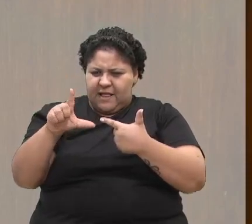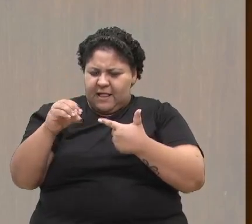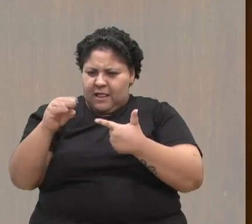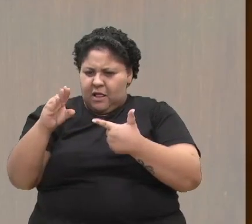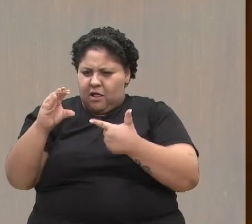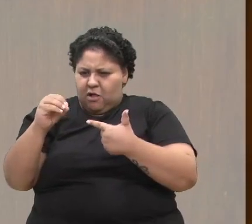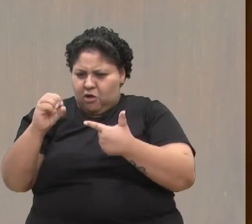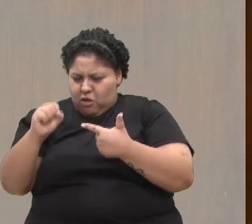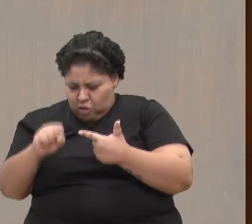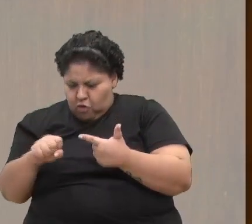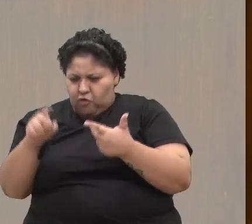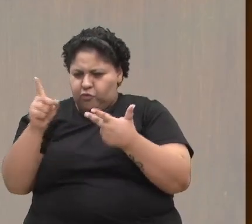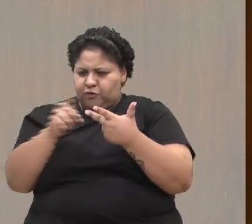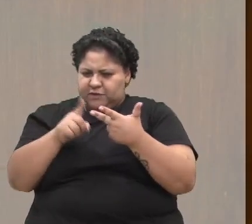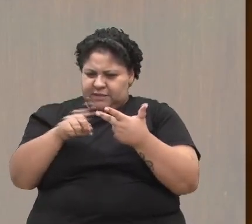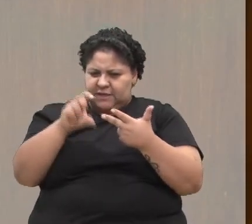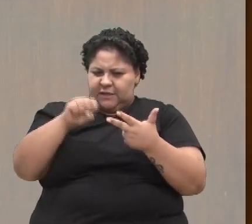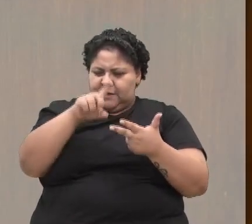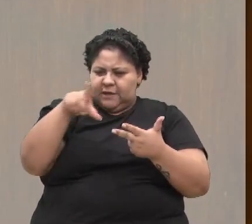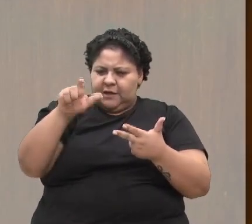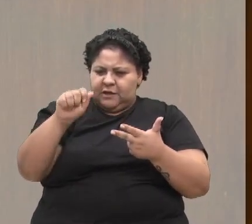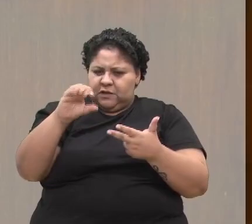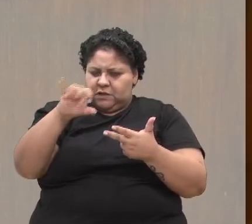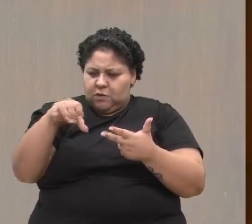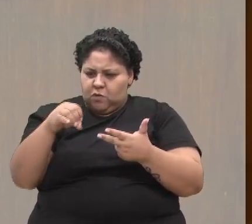representando a comunidade lá, ela é a mais